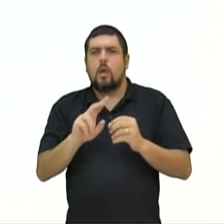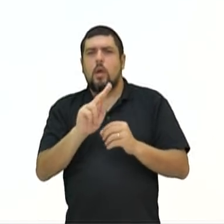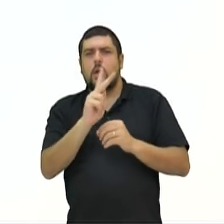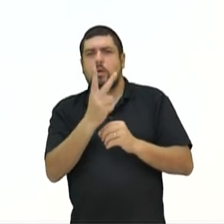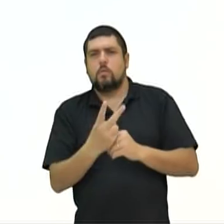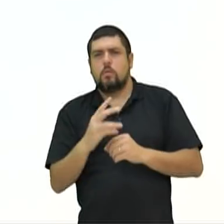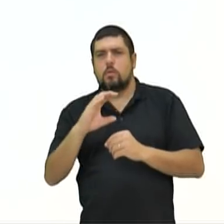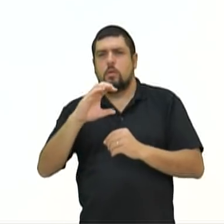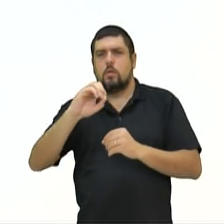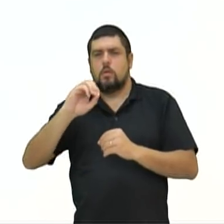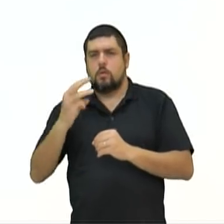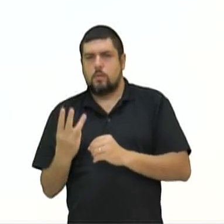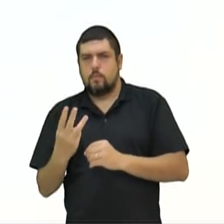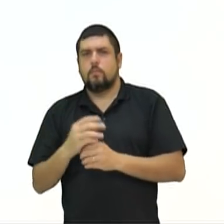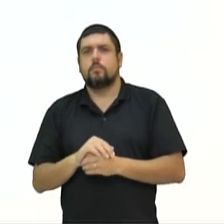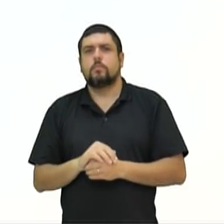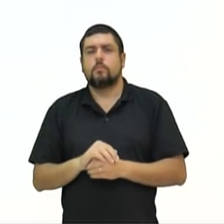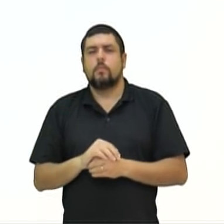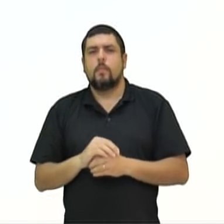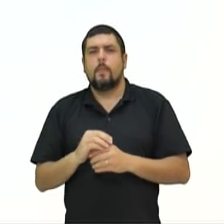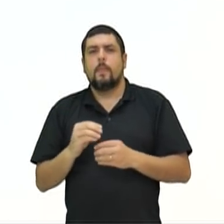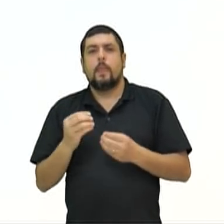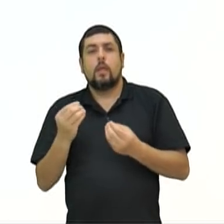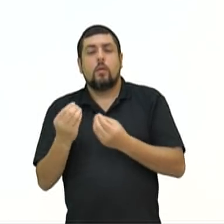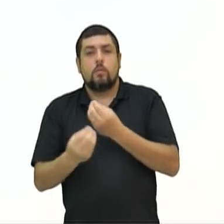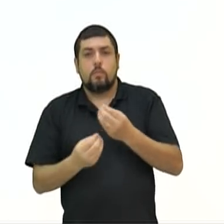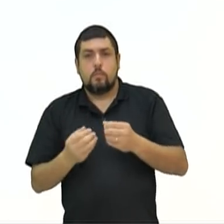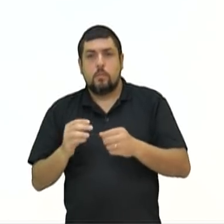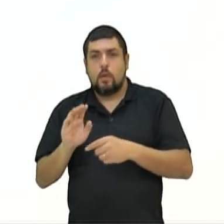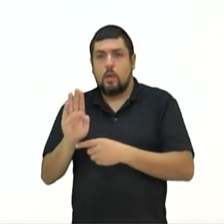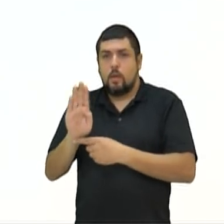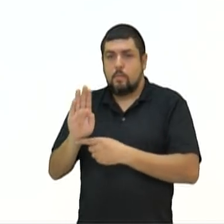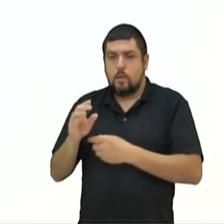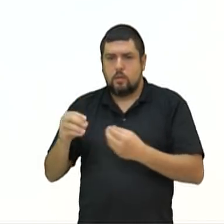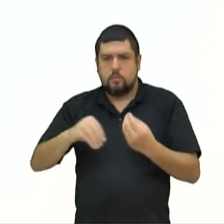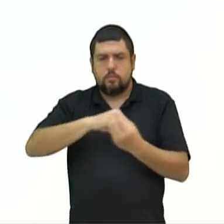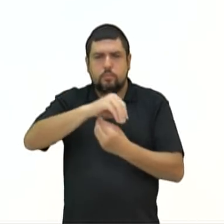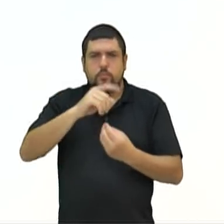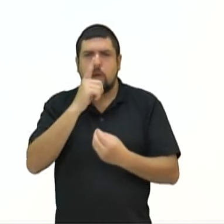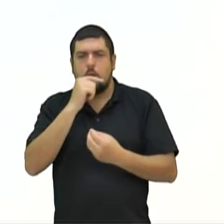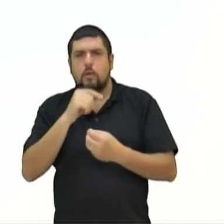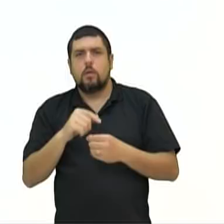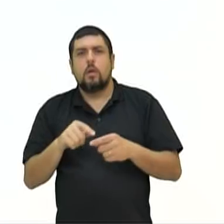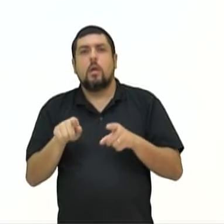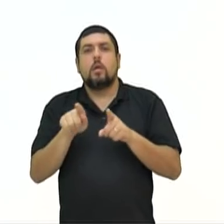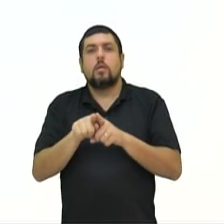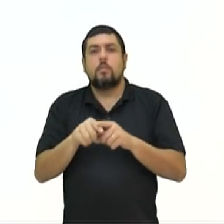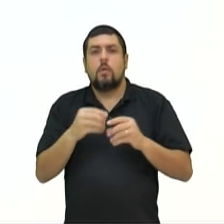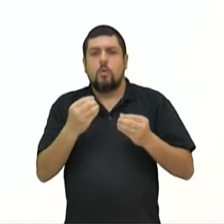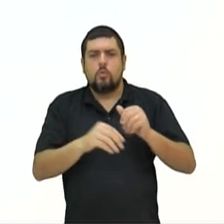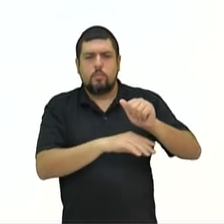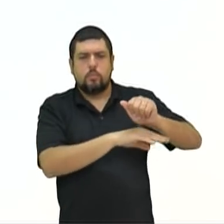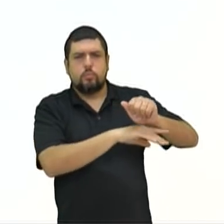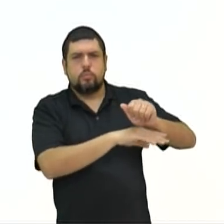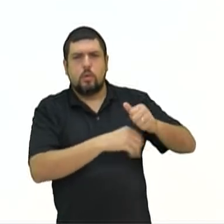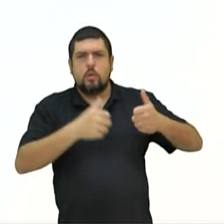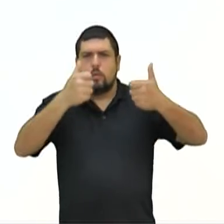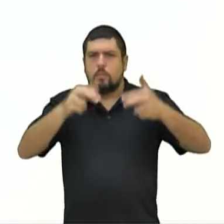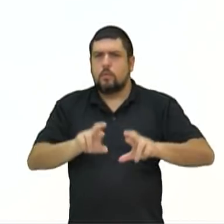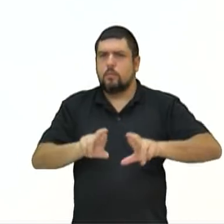H2CO3. Então, mostra como é que é essa base quando jogada em água e depois mostre como é o ácido e explique a diferença dos